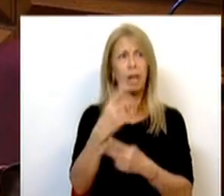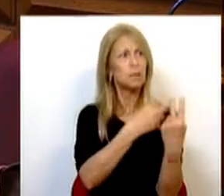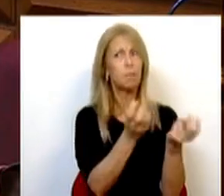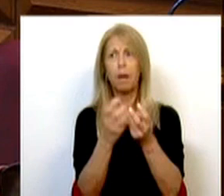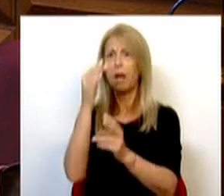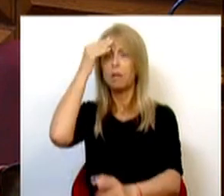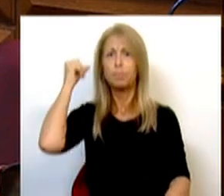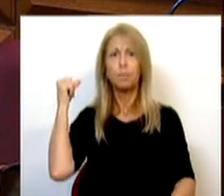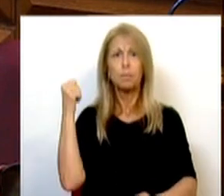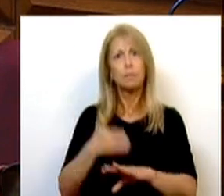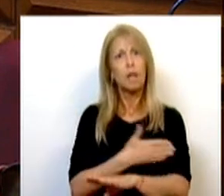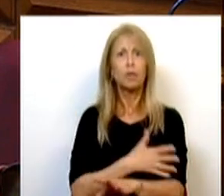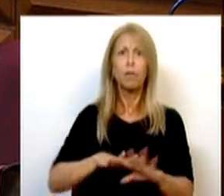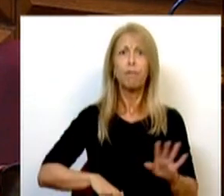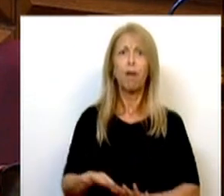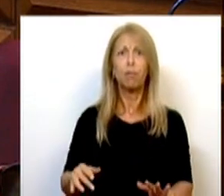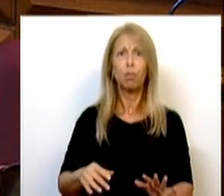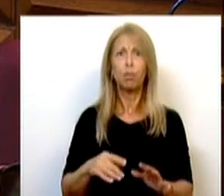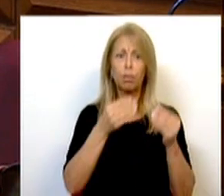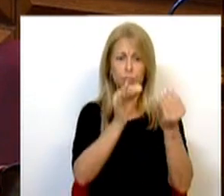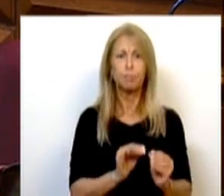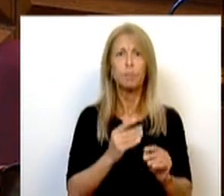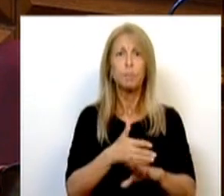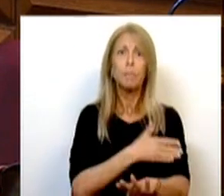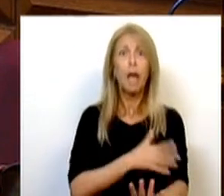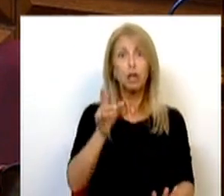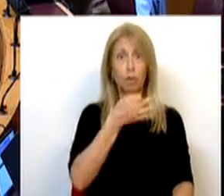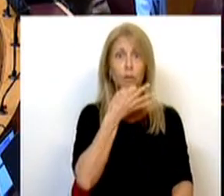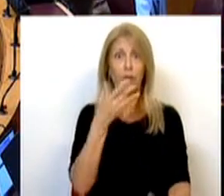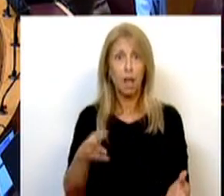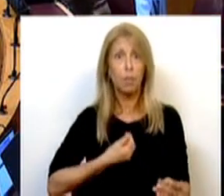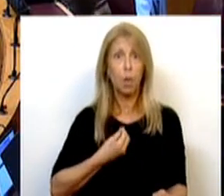foi feito e elaborado à data do levantamento destas preocupações. Obrigada. Muito obrigada, senhora.